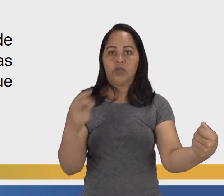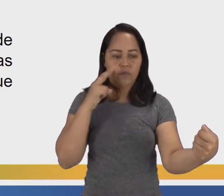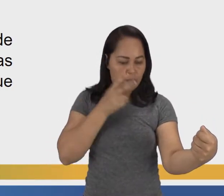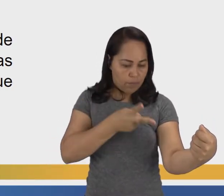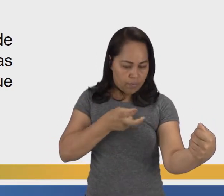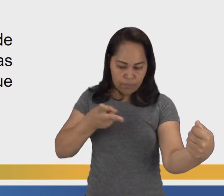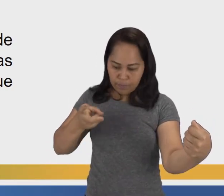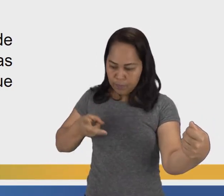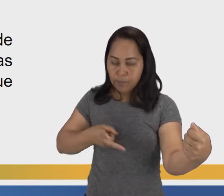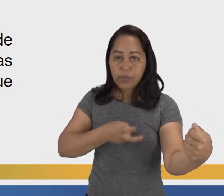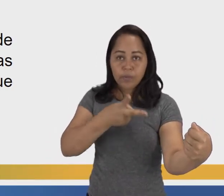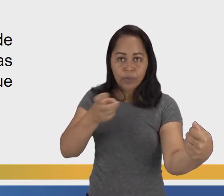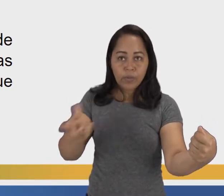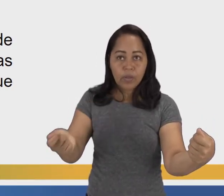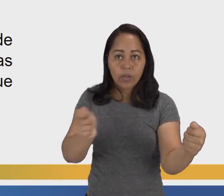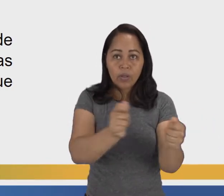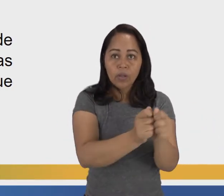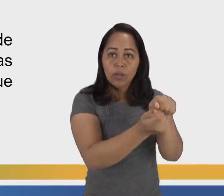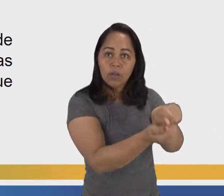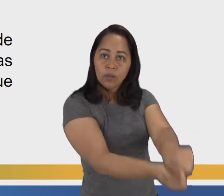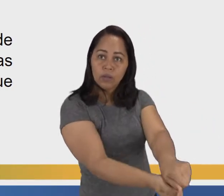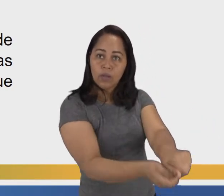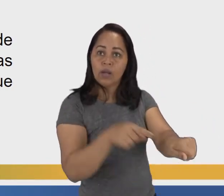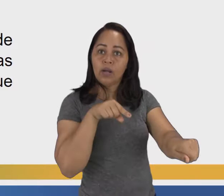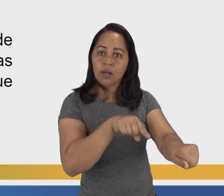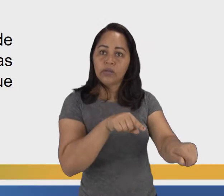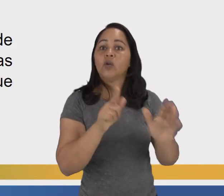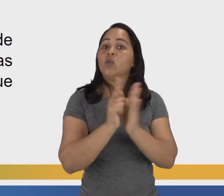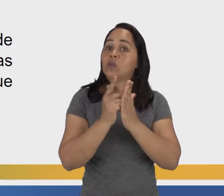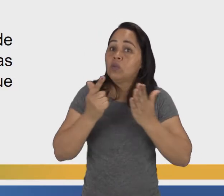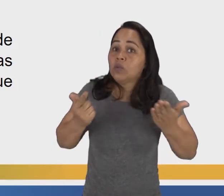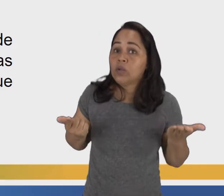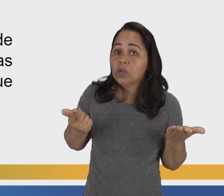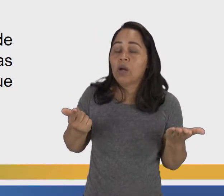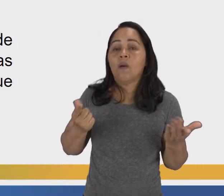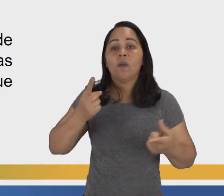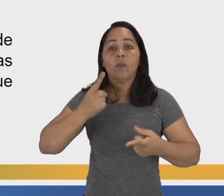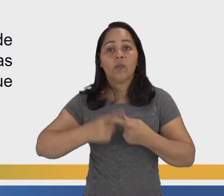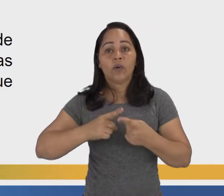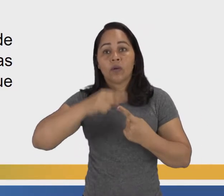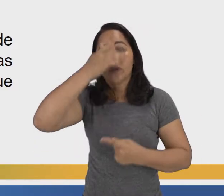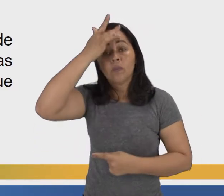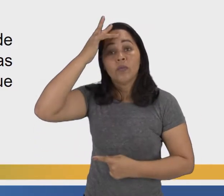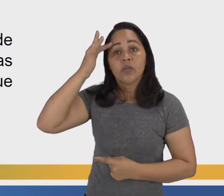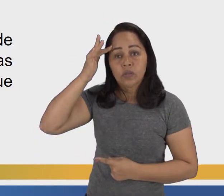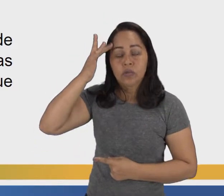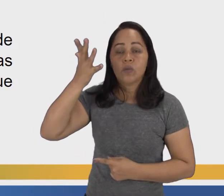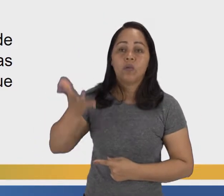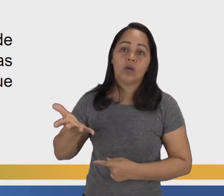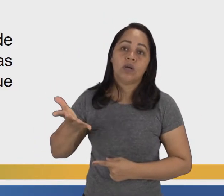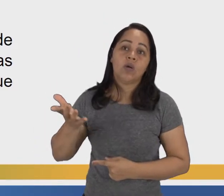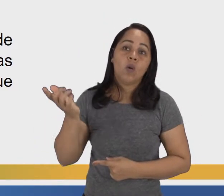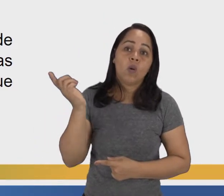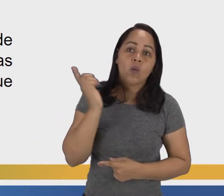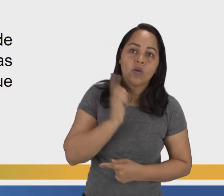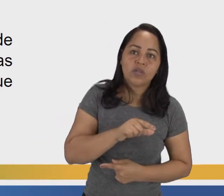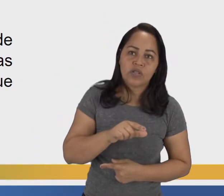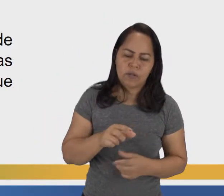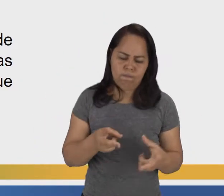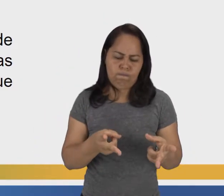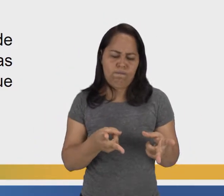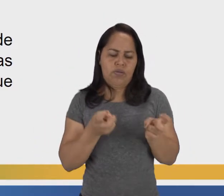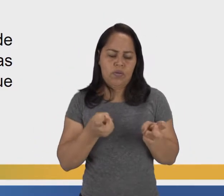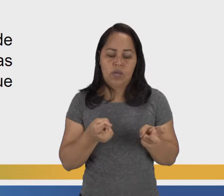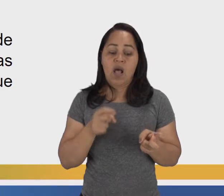gênero textual. É o que nós chamamos de competência genérica. É quando o ser humano, o indivíduo, consegue visualizar